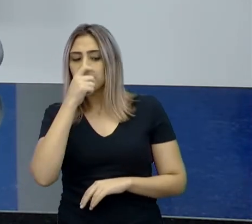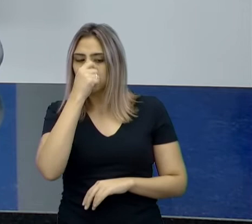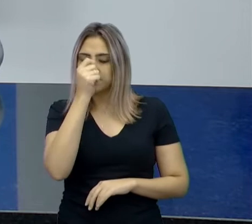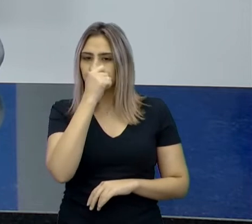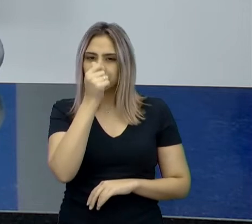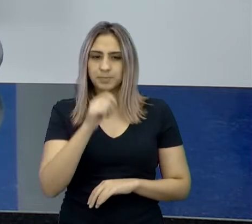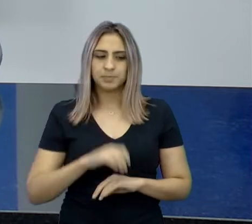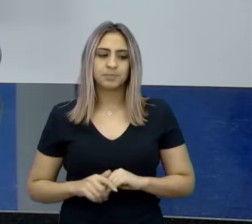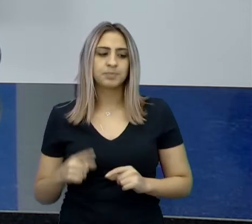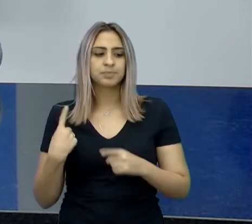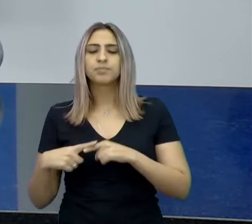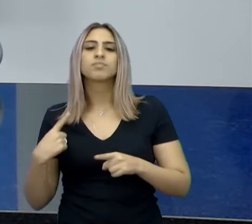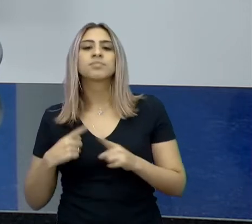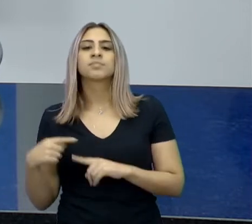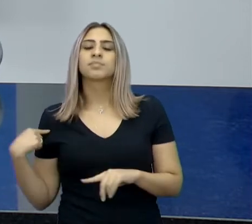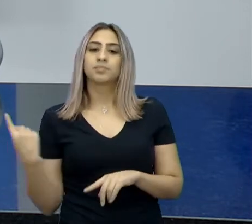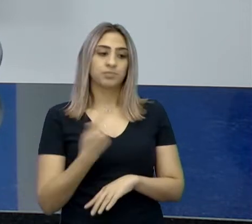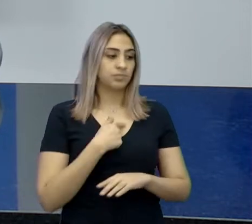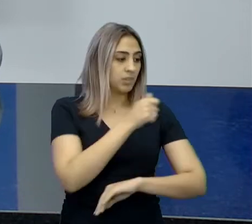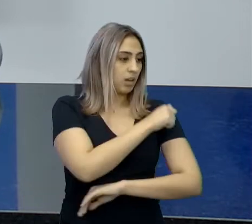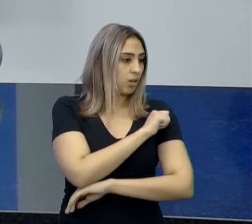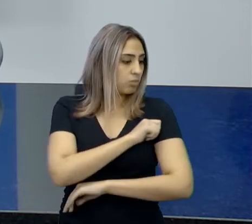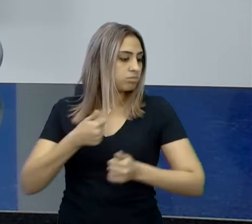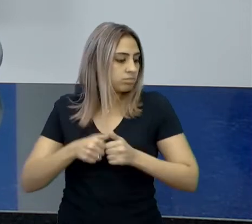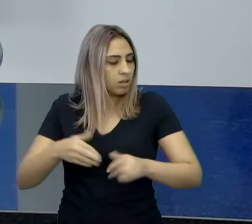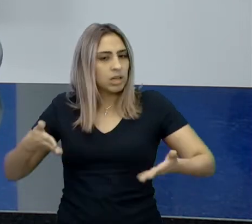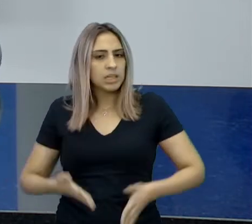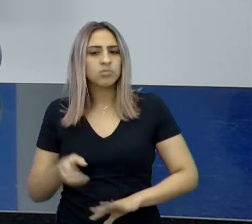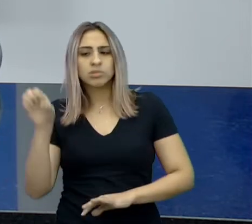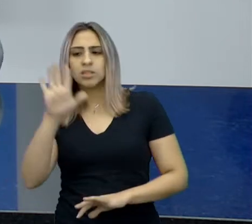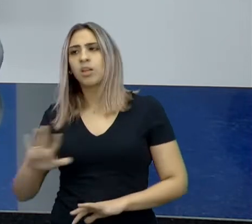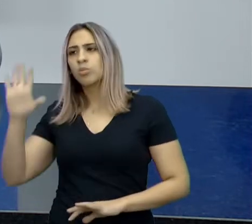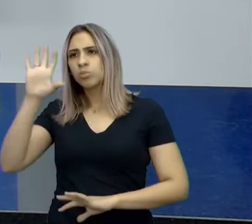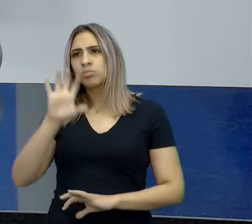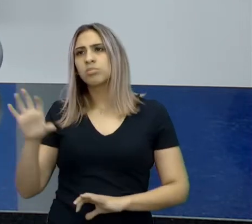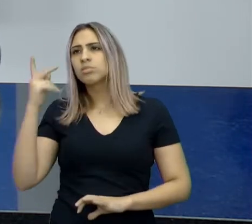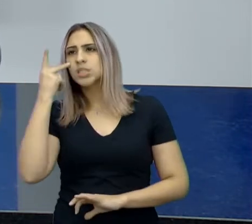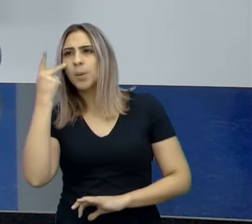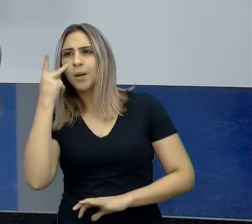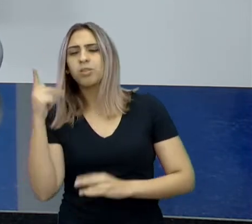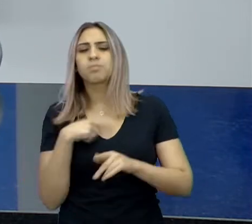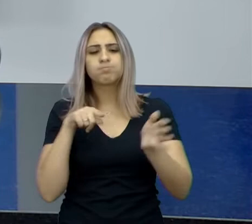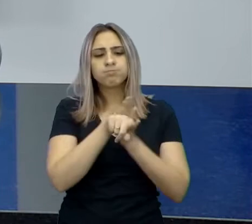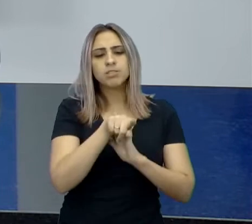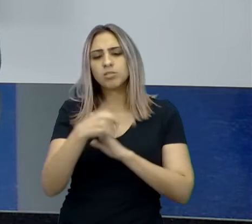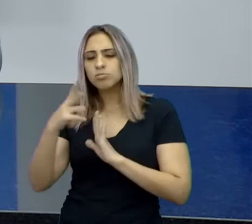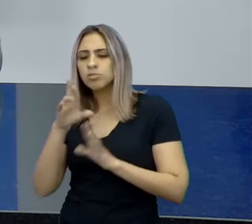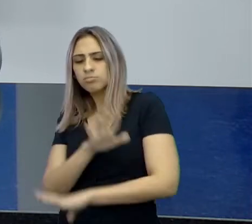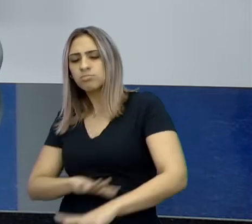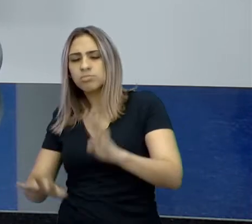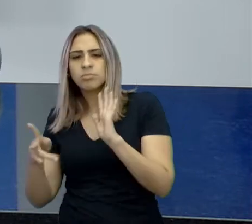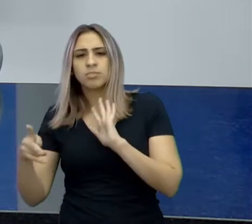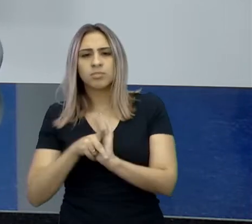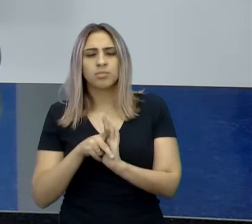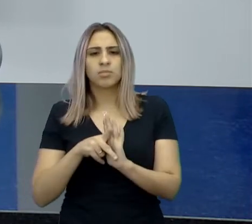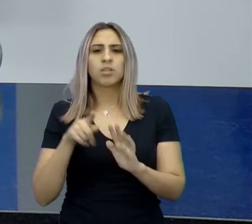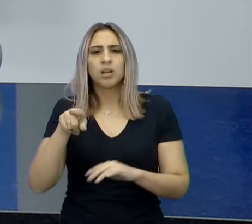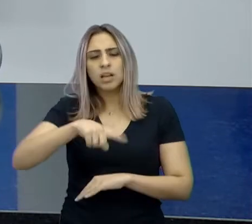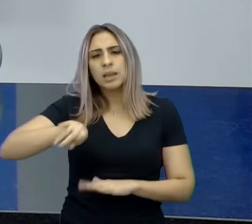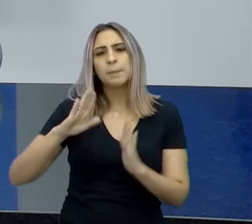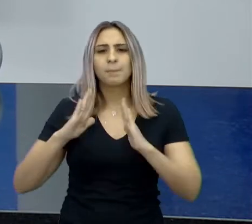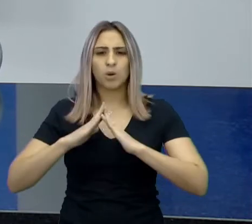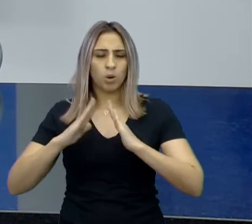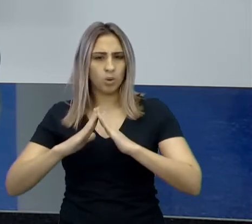tá? Porque os nossos estudantes estão aqui no estado de São Paulo, eles vão pesquisar as suas regiões, né? As regiões onde eles